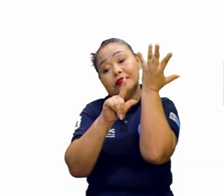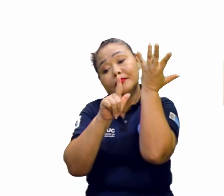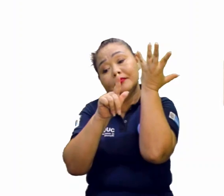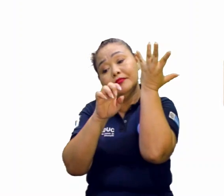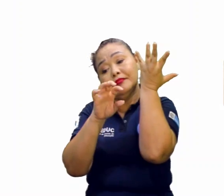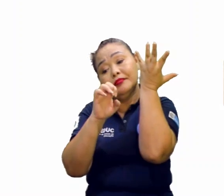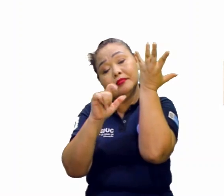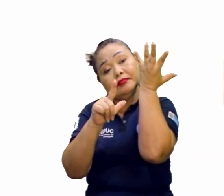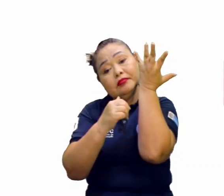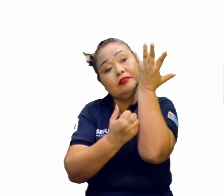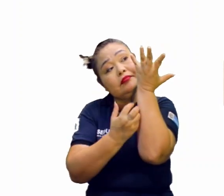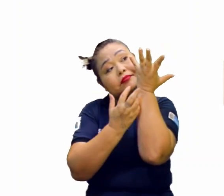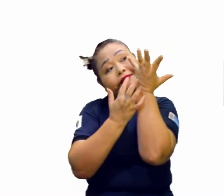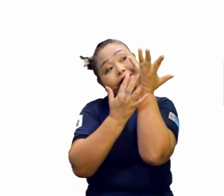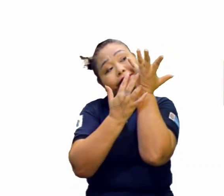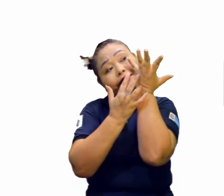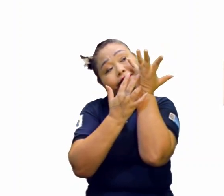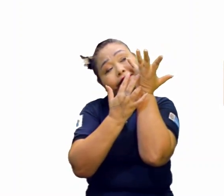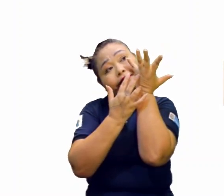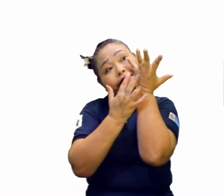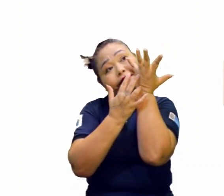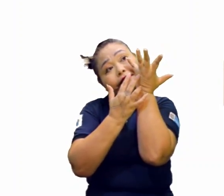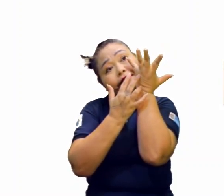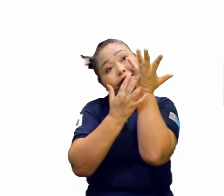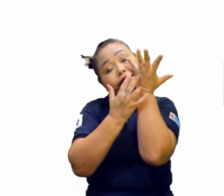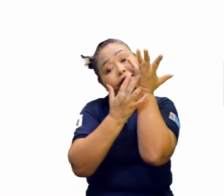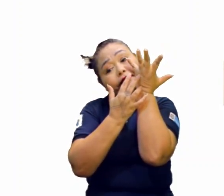ali, ao